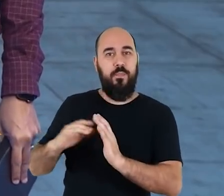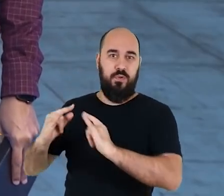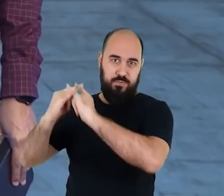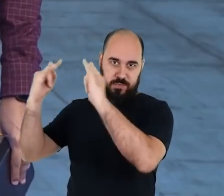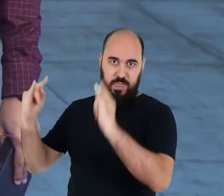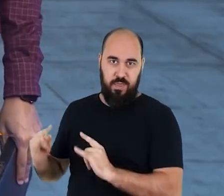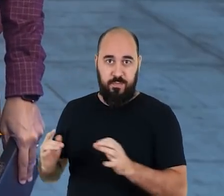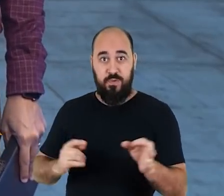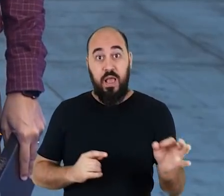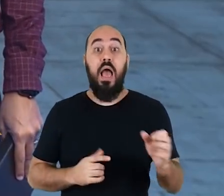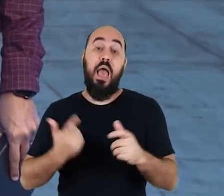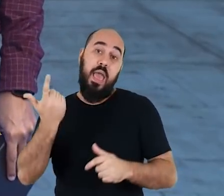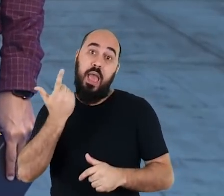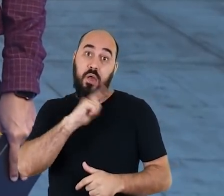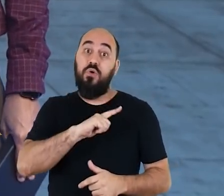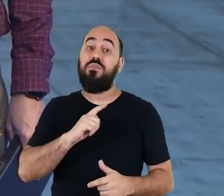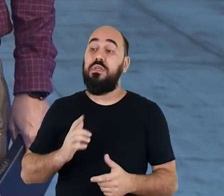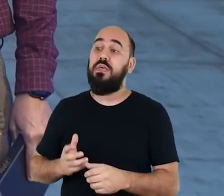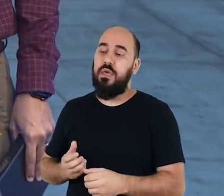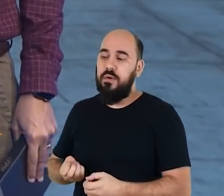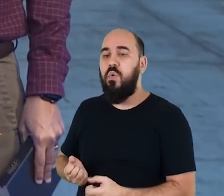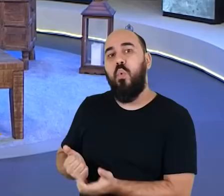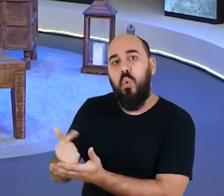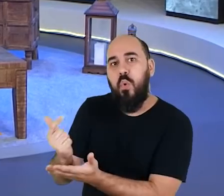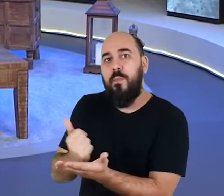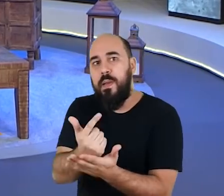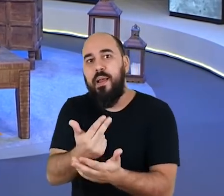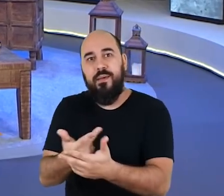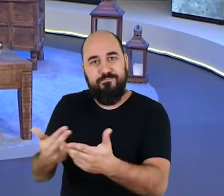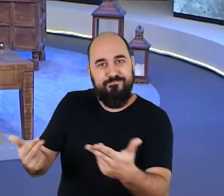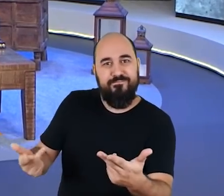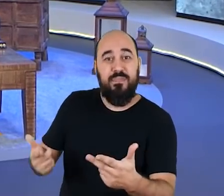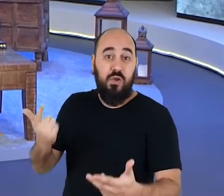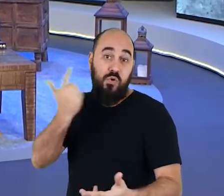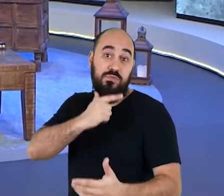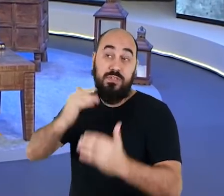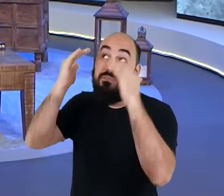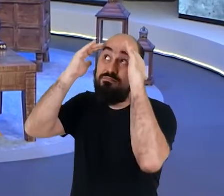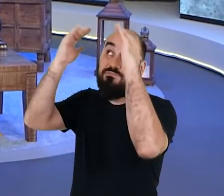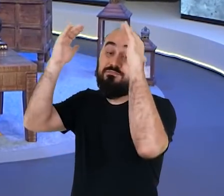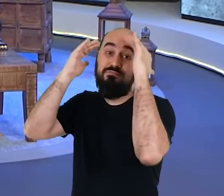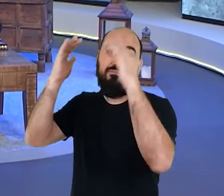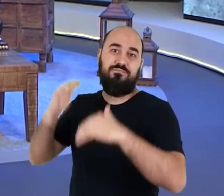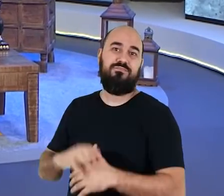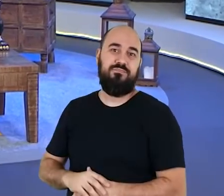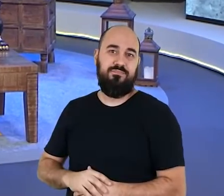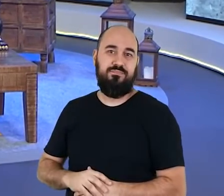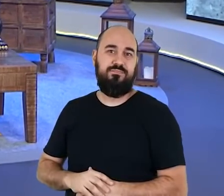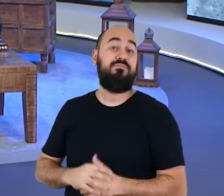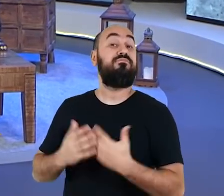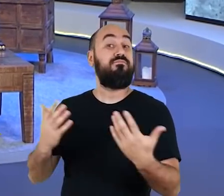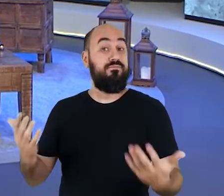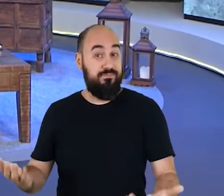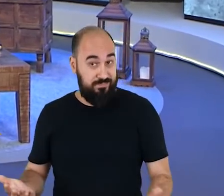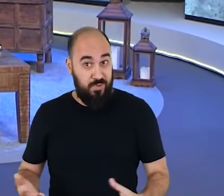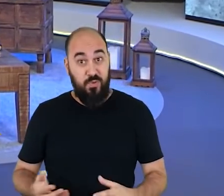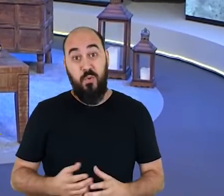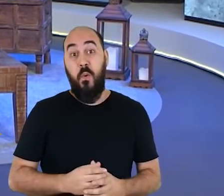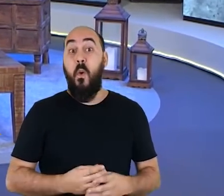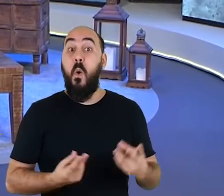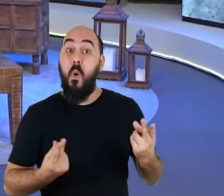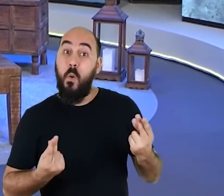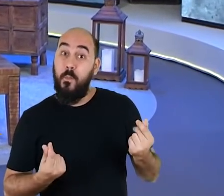templo, você podia realizar a sua oferta. Ah, e lembra de uma coisa que eu também disse: o